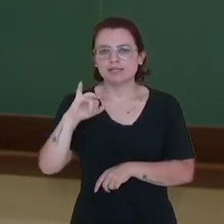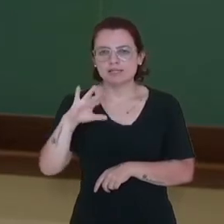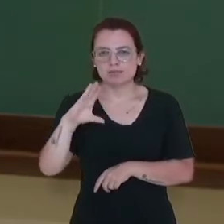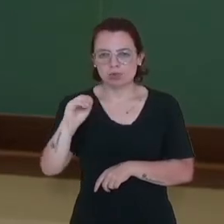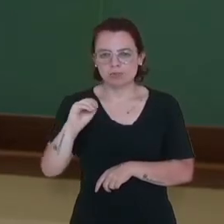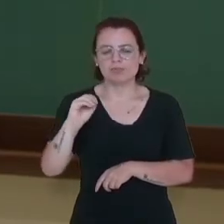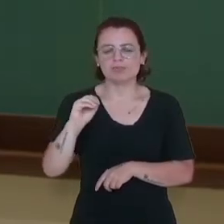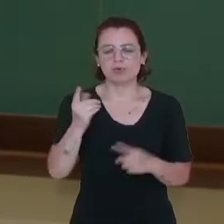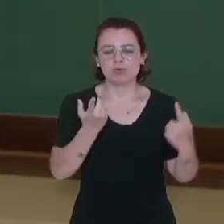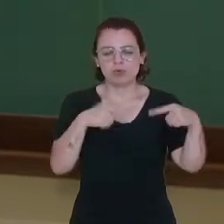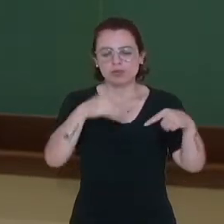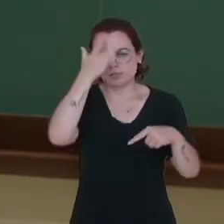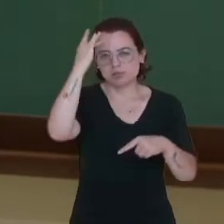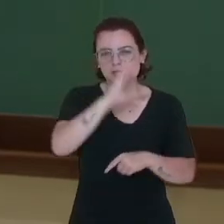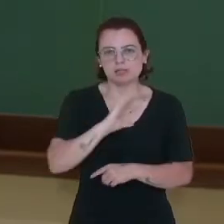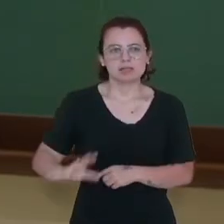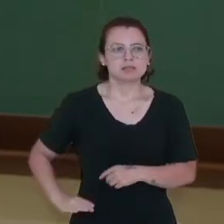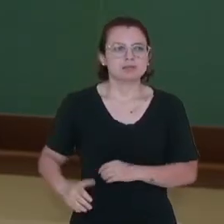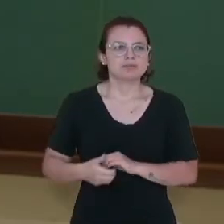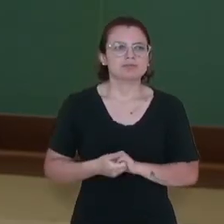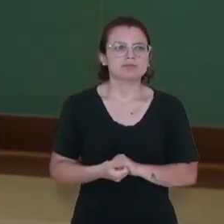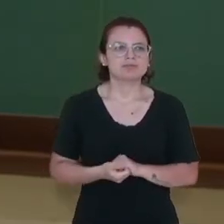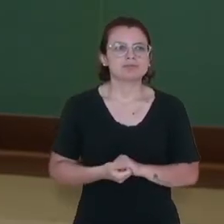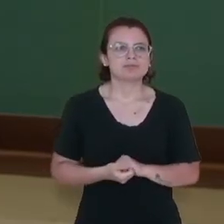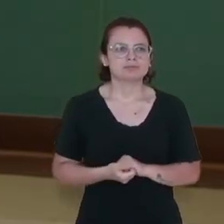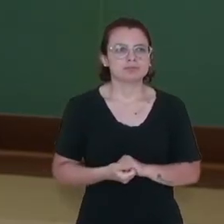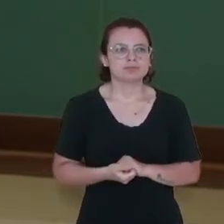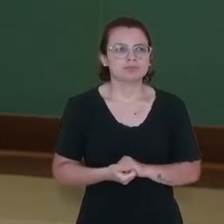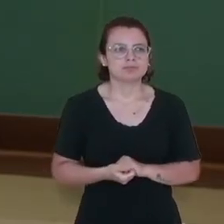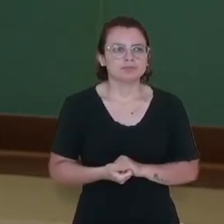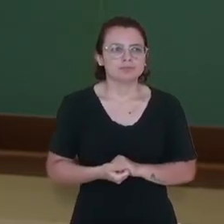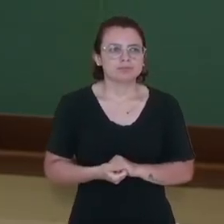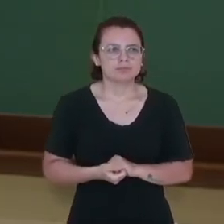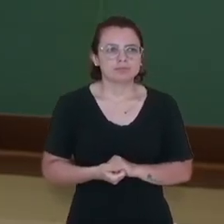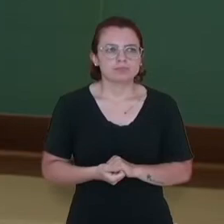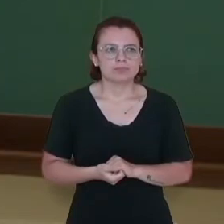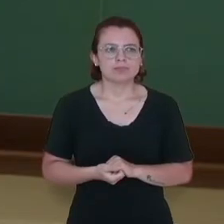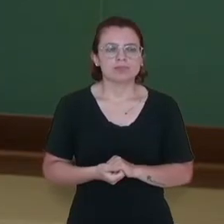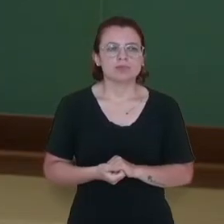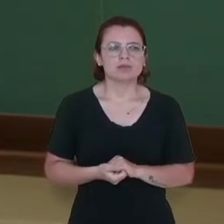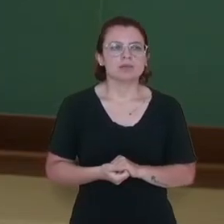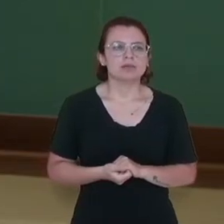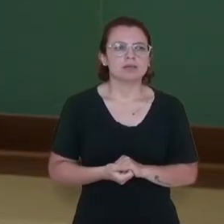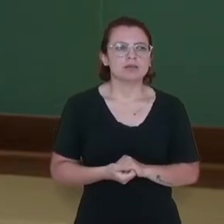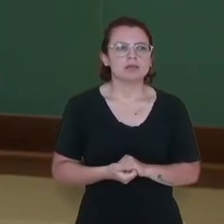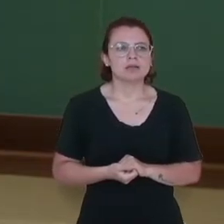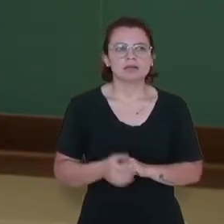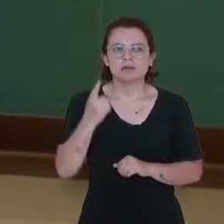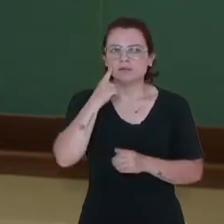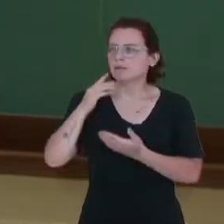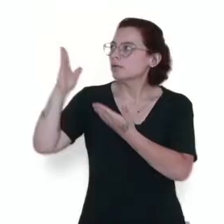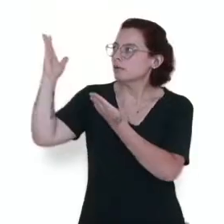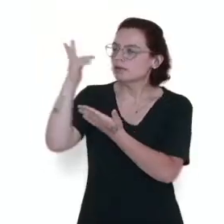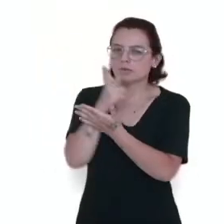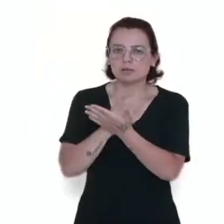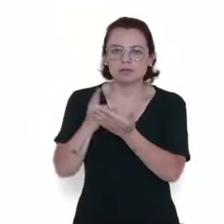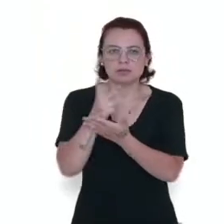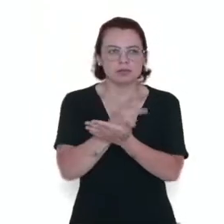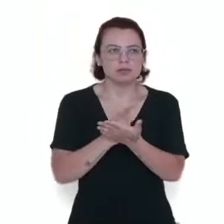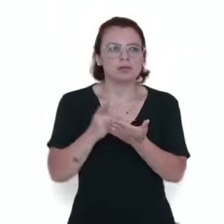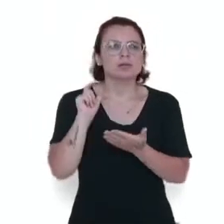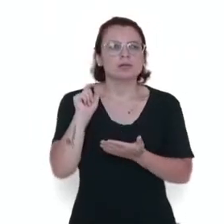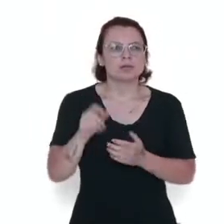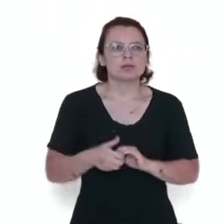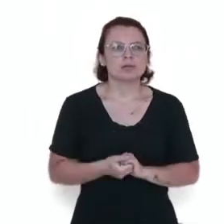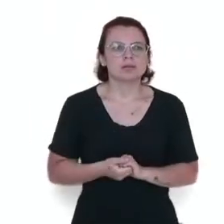ok? Também tem isso dentro do contexto da África também. Então vamos dar detalhes aqui. Olha só para esse mapa, né? Aqui temos